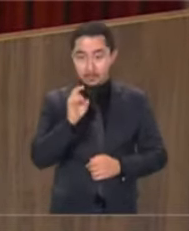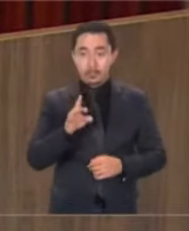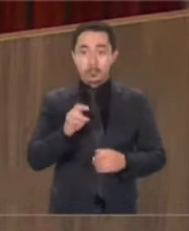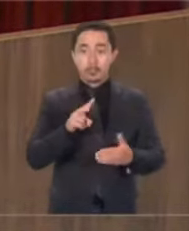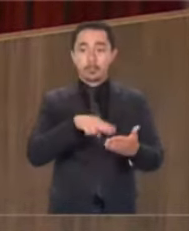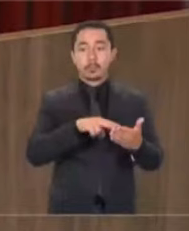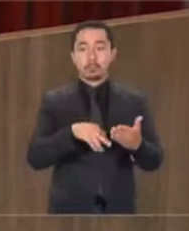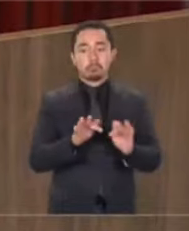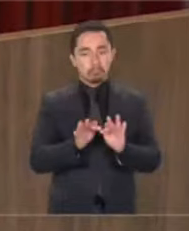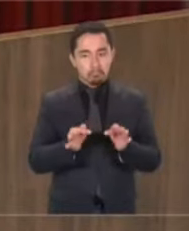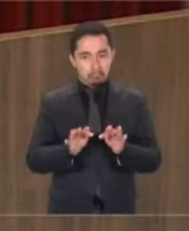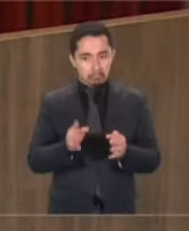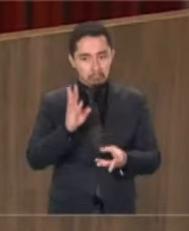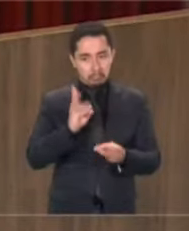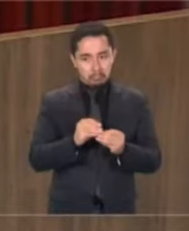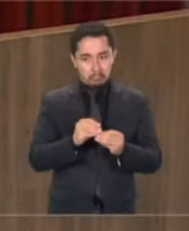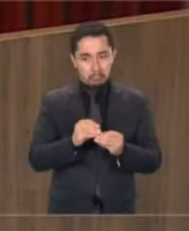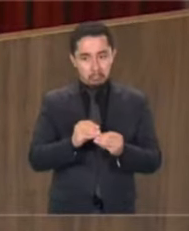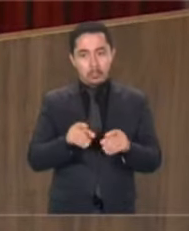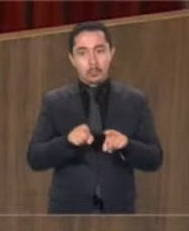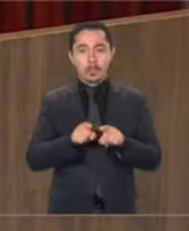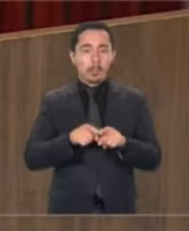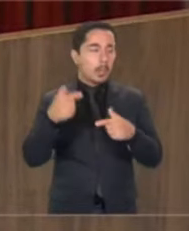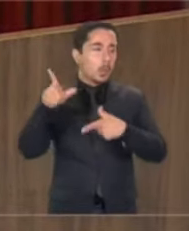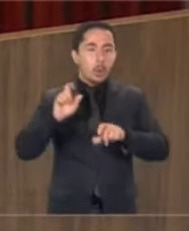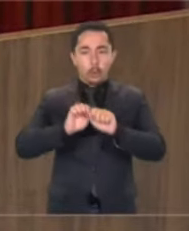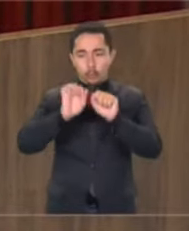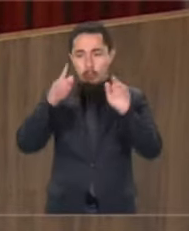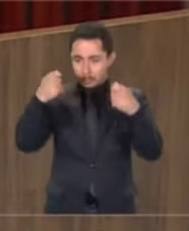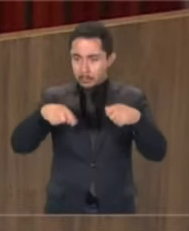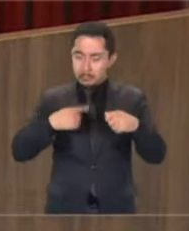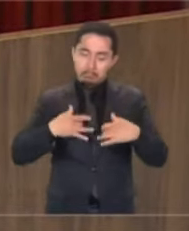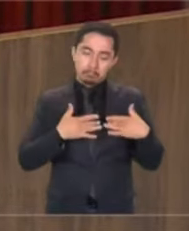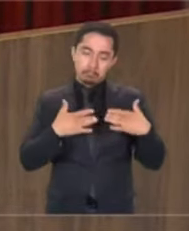resumida, me colocando à disposição para qualquer outro esclarecimento.